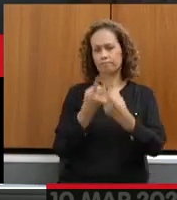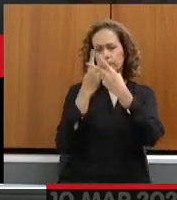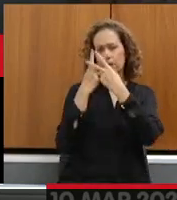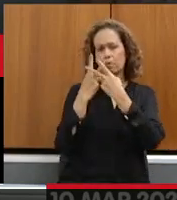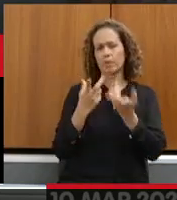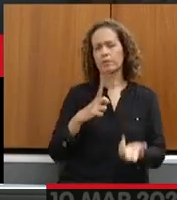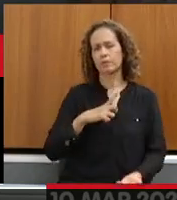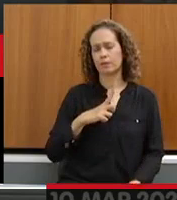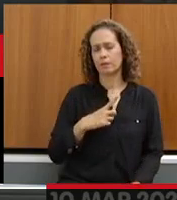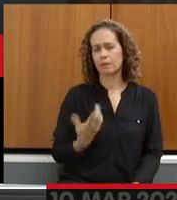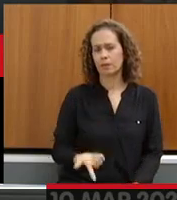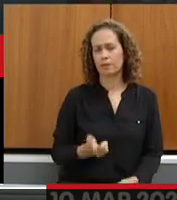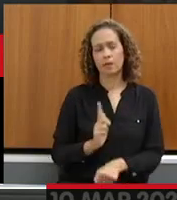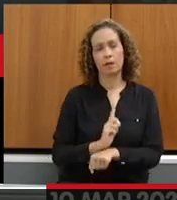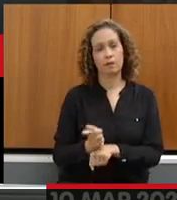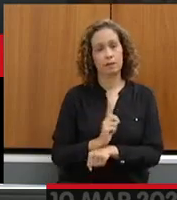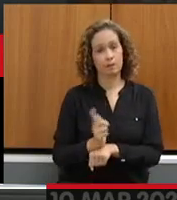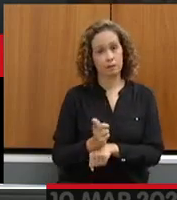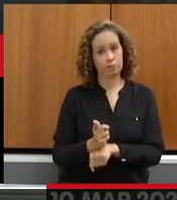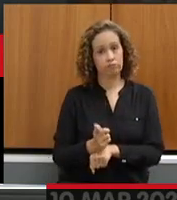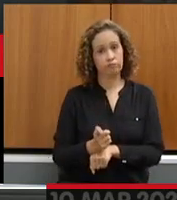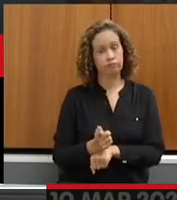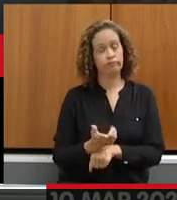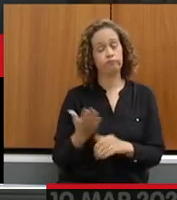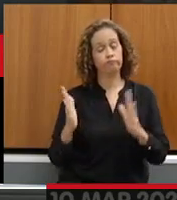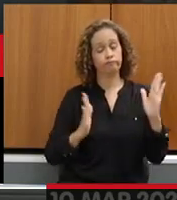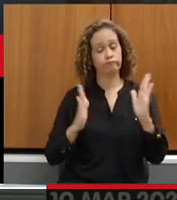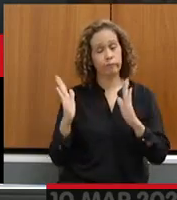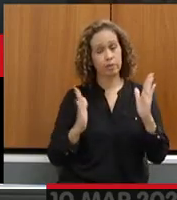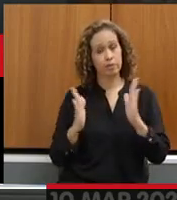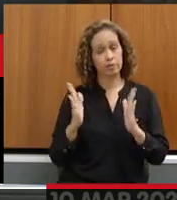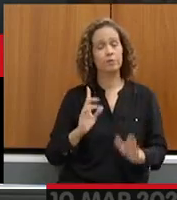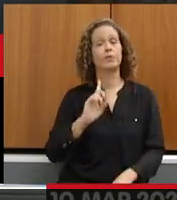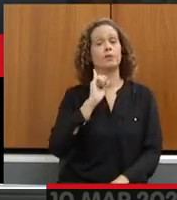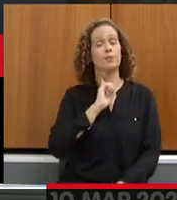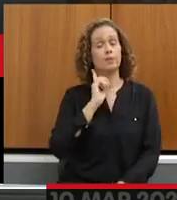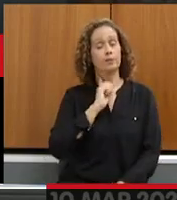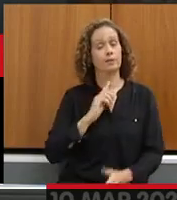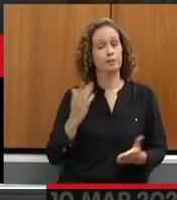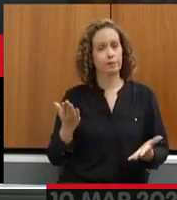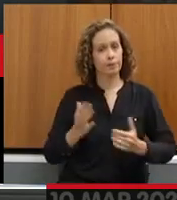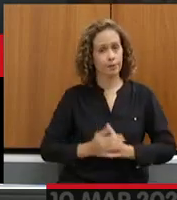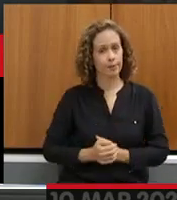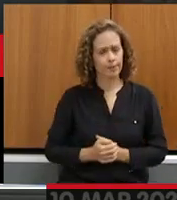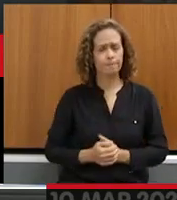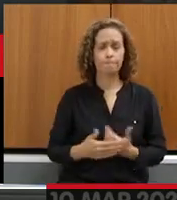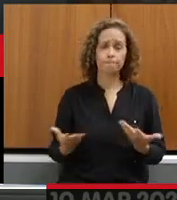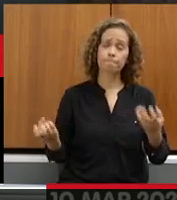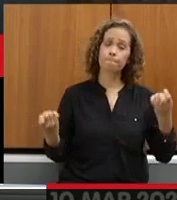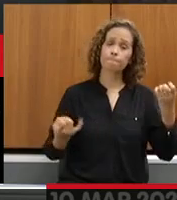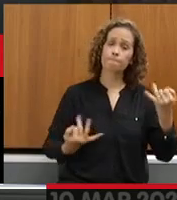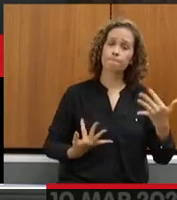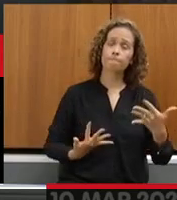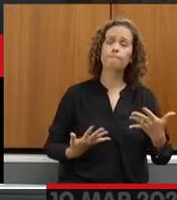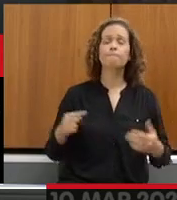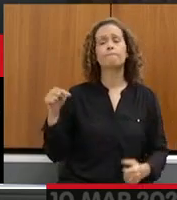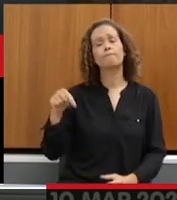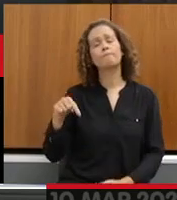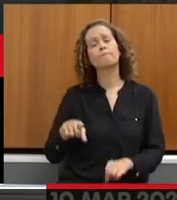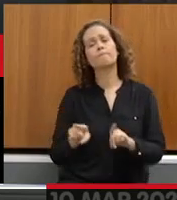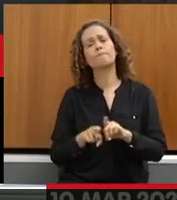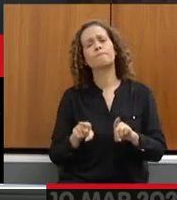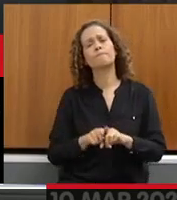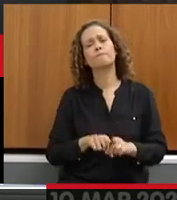a gestão desta pandemia em Minas Gerais É mas você falou isso aqui também que o nosso Governador